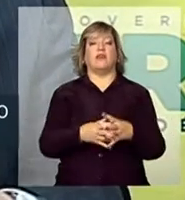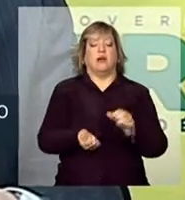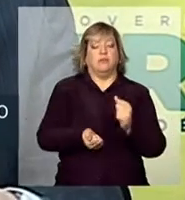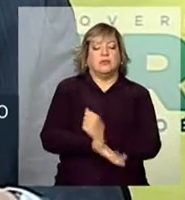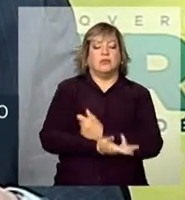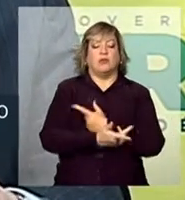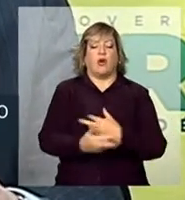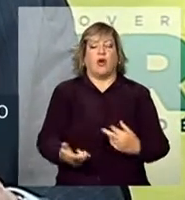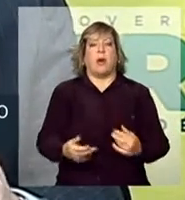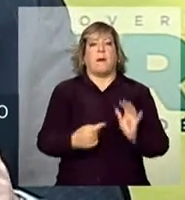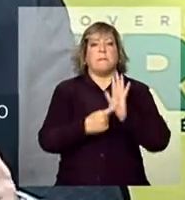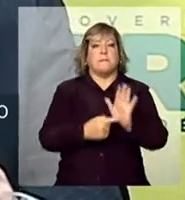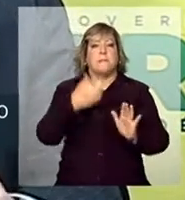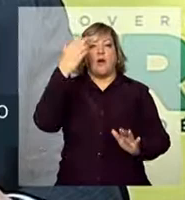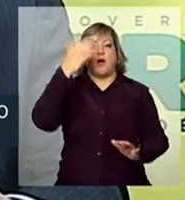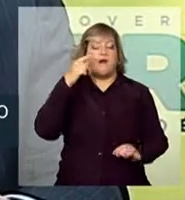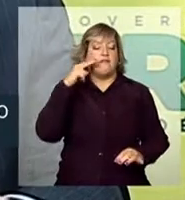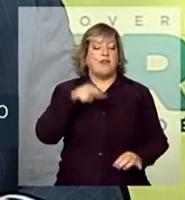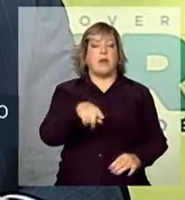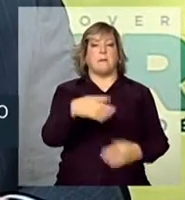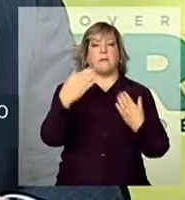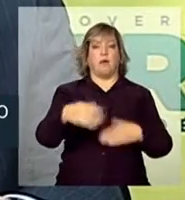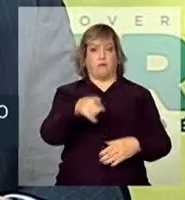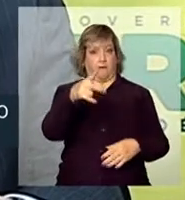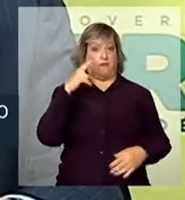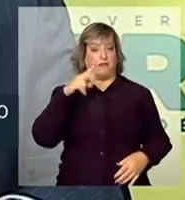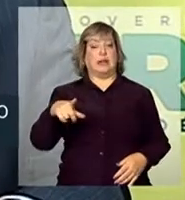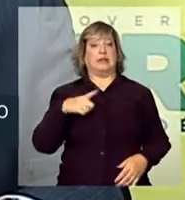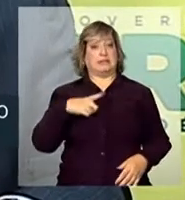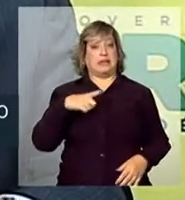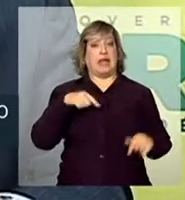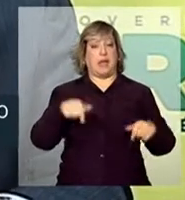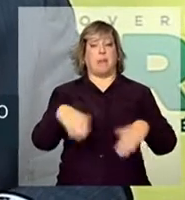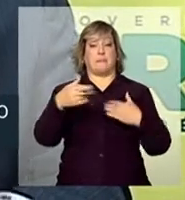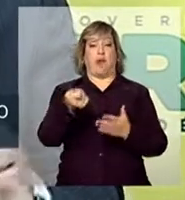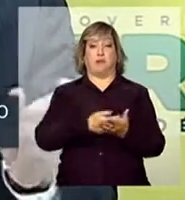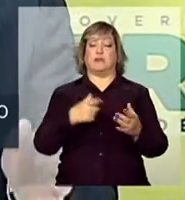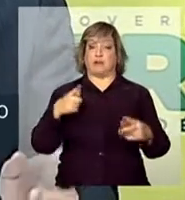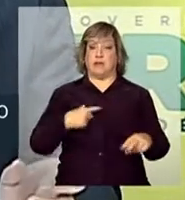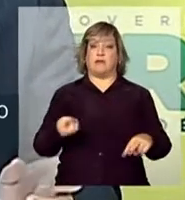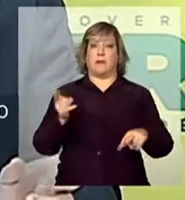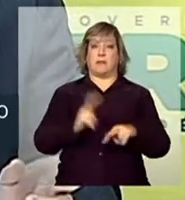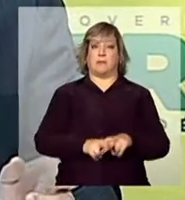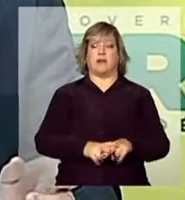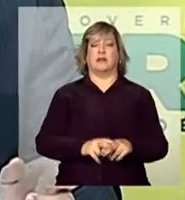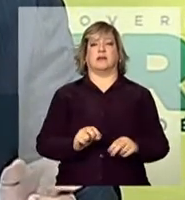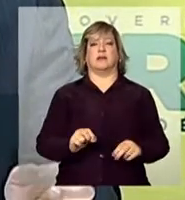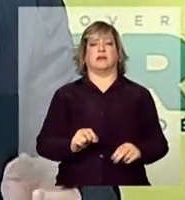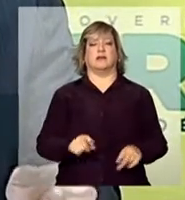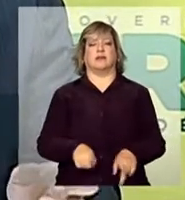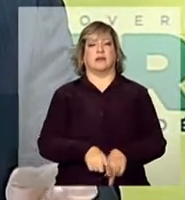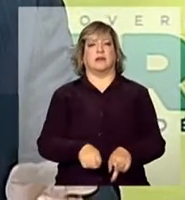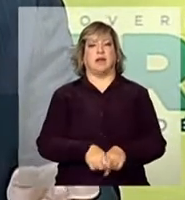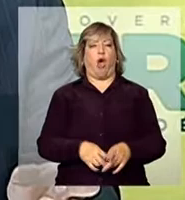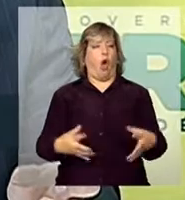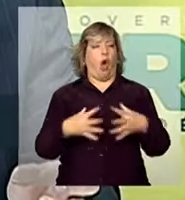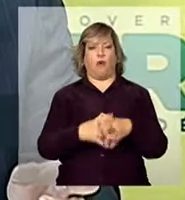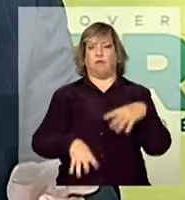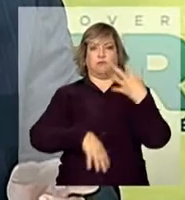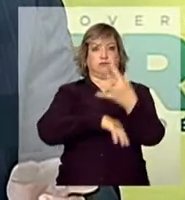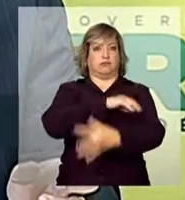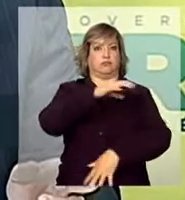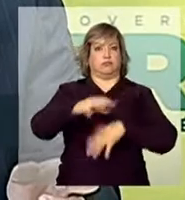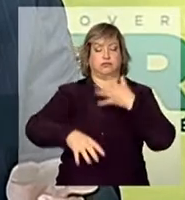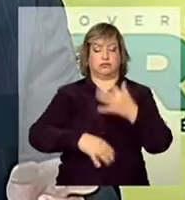vocês viram vários exames aqui que houve prisões exames muito pequenos tiveram confusão e